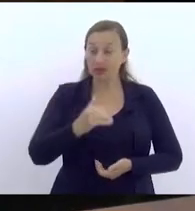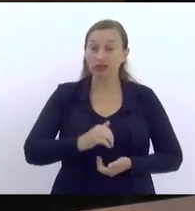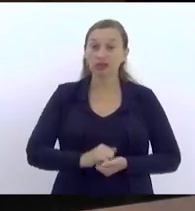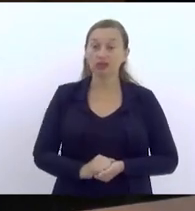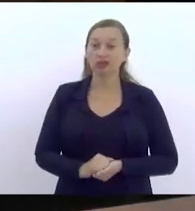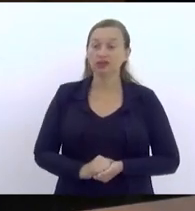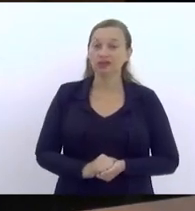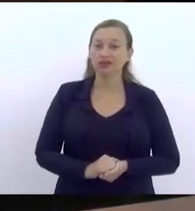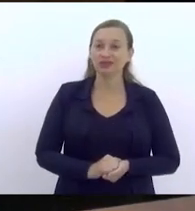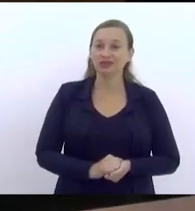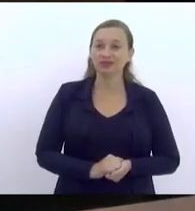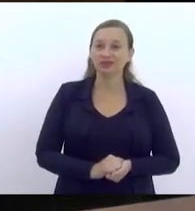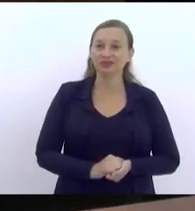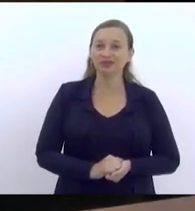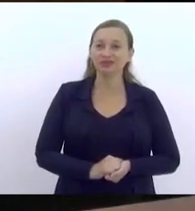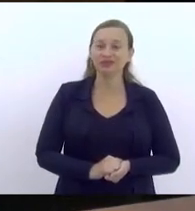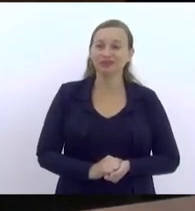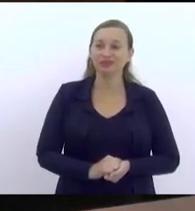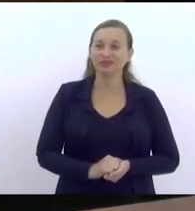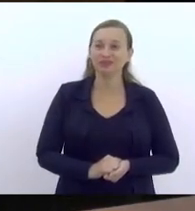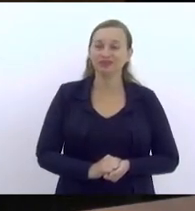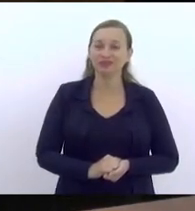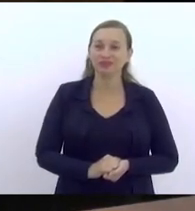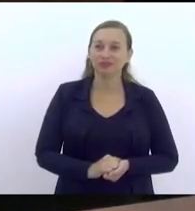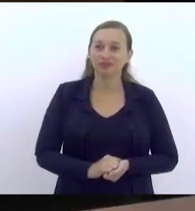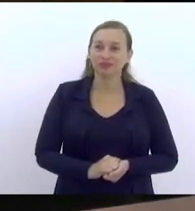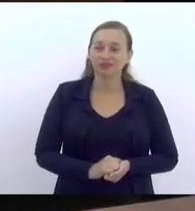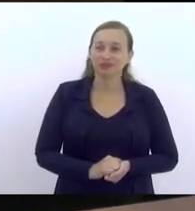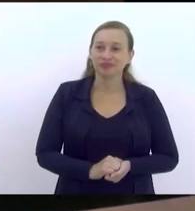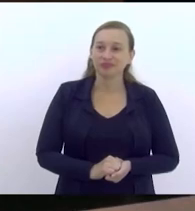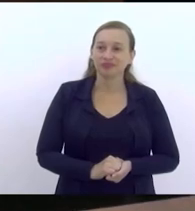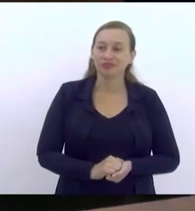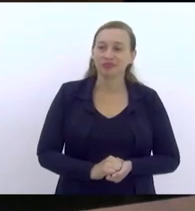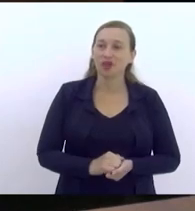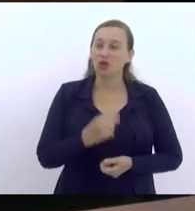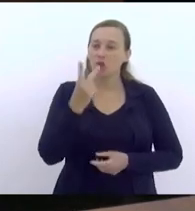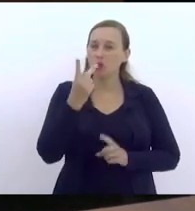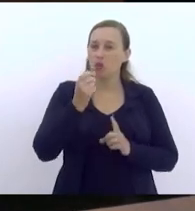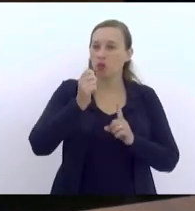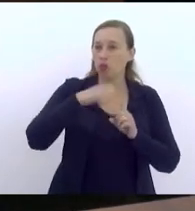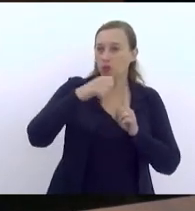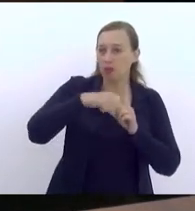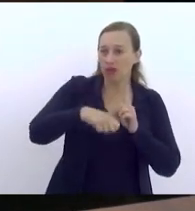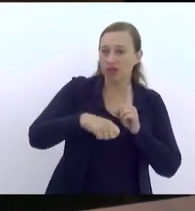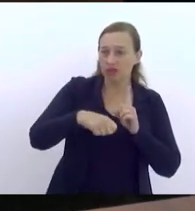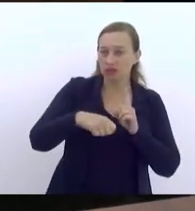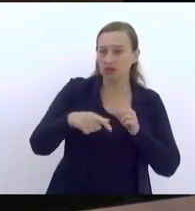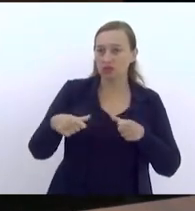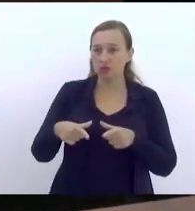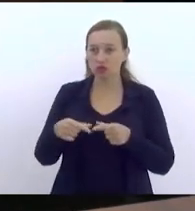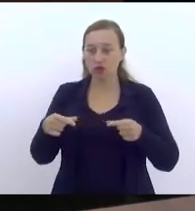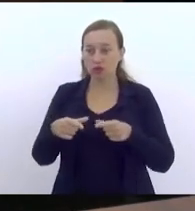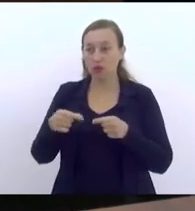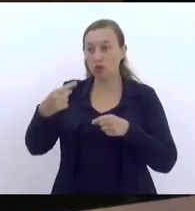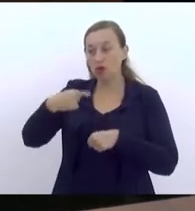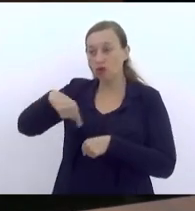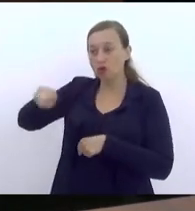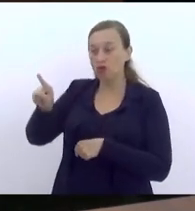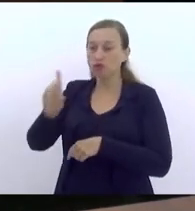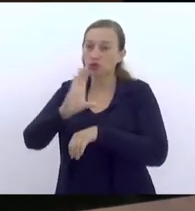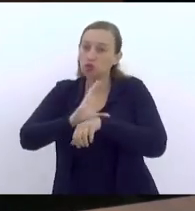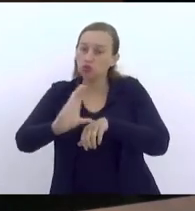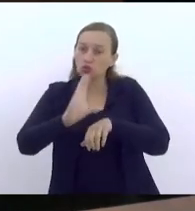de estudar um pouco mais de 2 meses no Japão. Fiz lá um curso